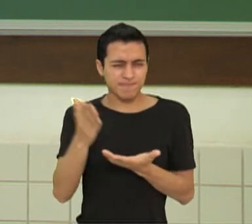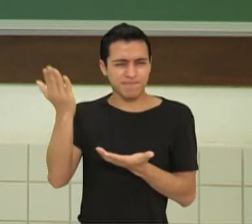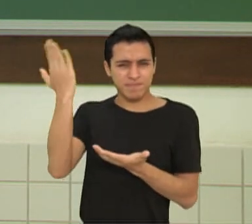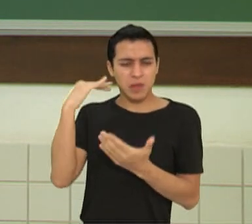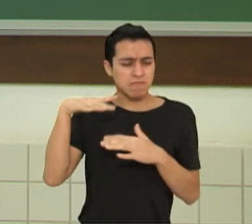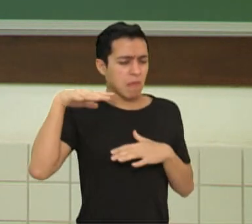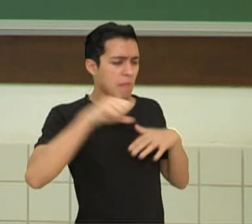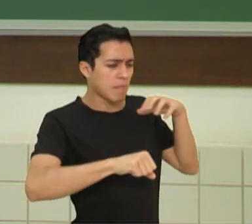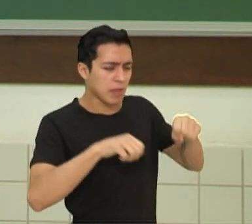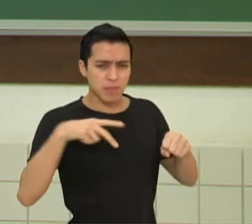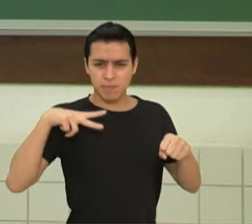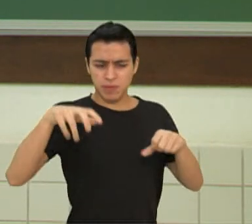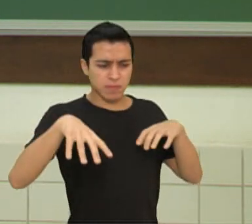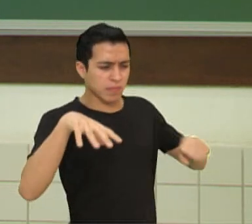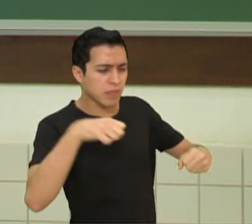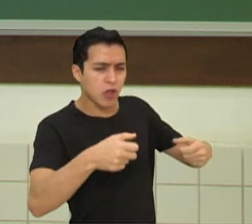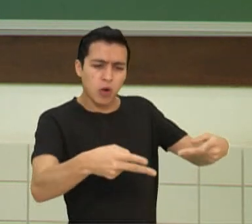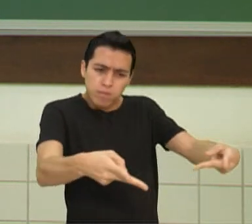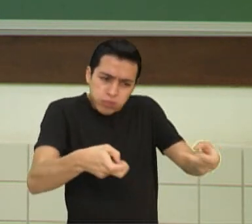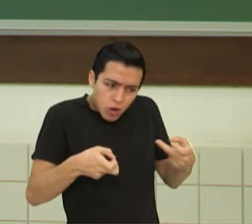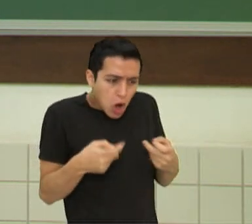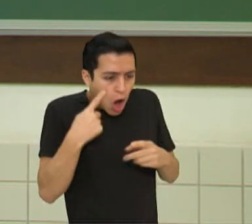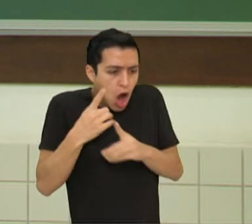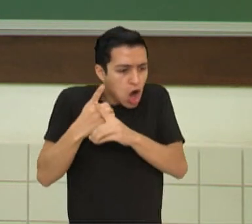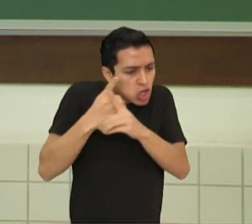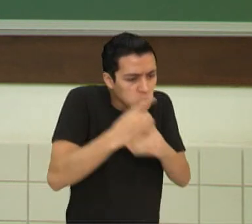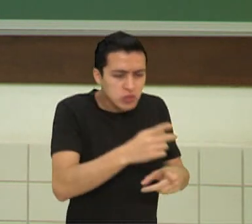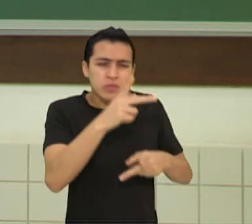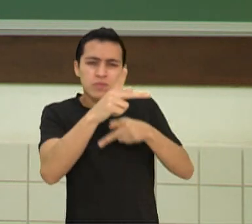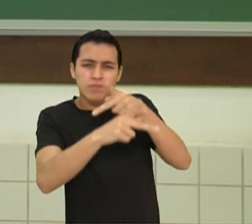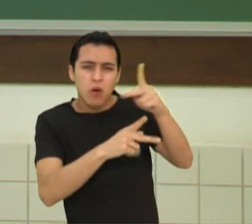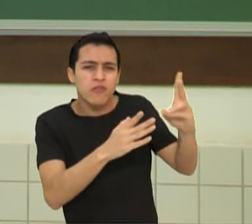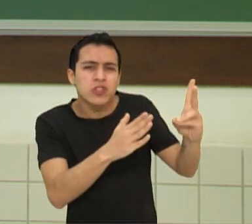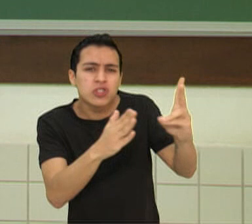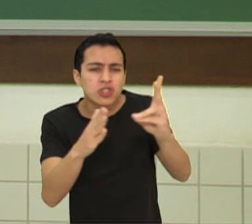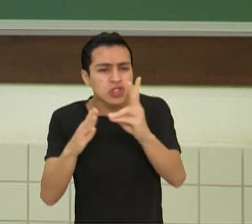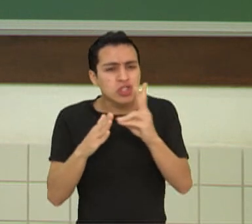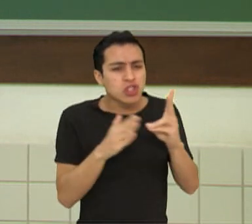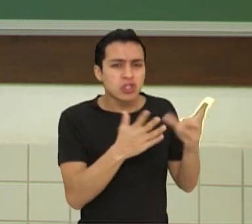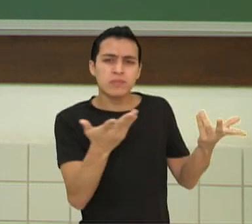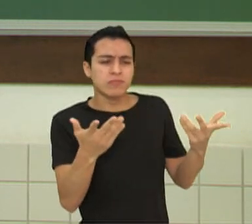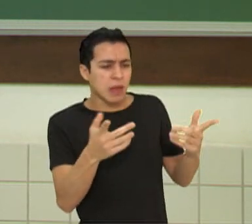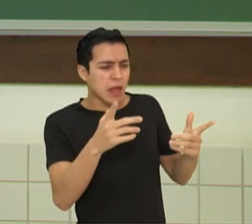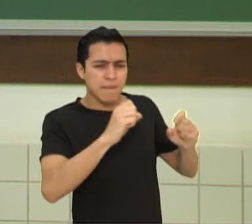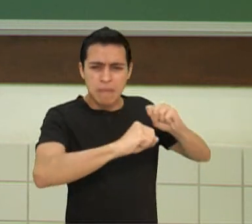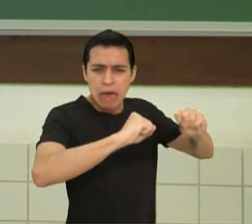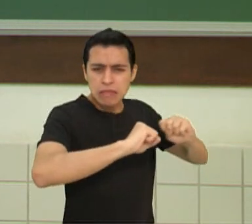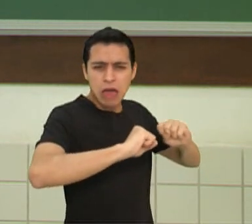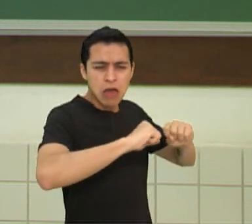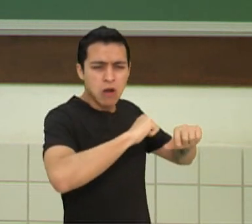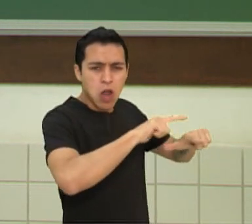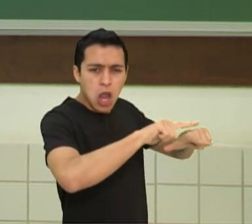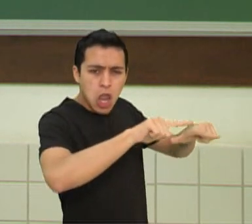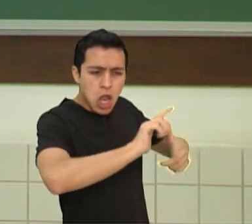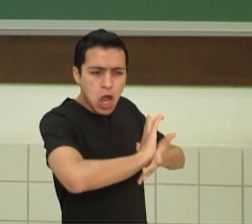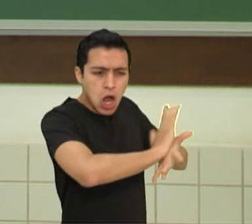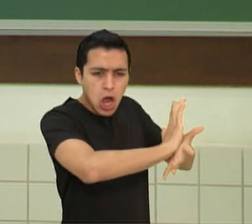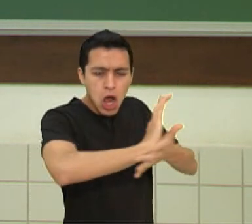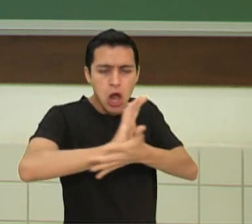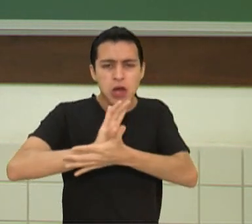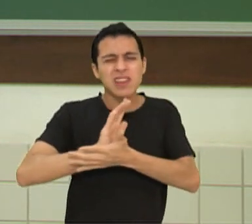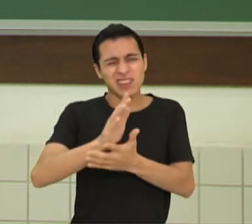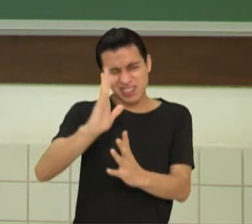exploraram tudo, dominaram, doutrinaram nossos povos indígenas, mataram e tudo mais, que vocês já